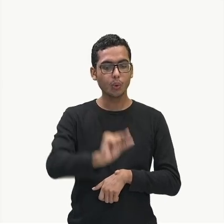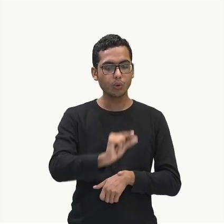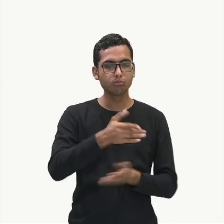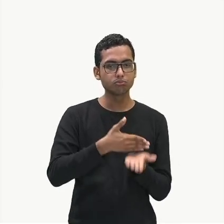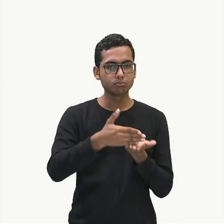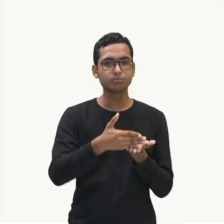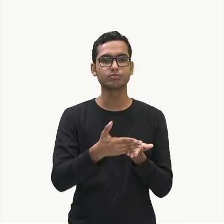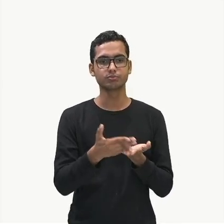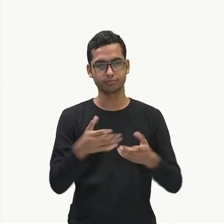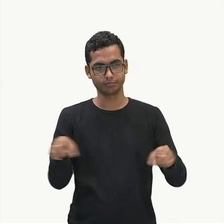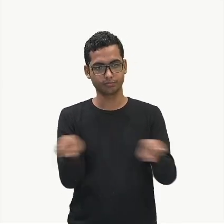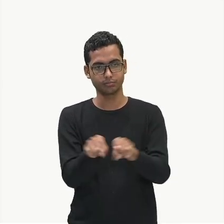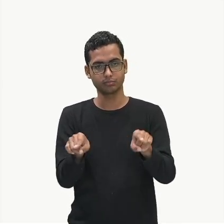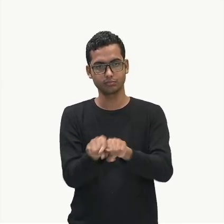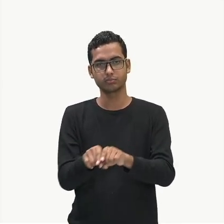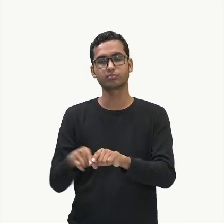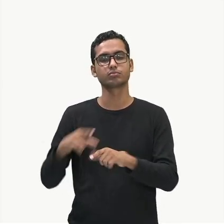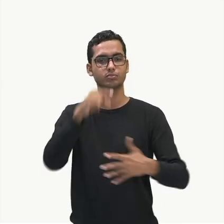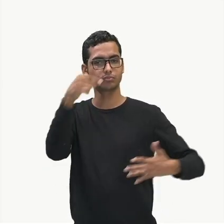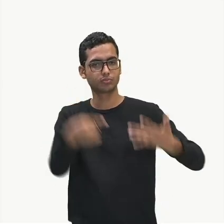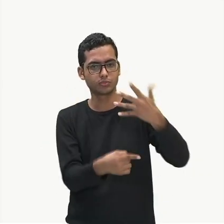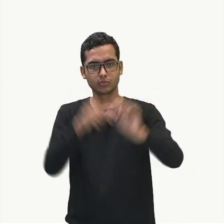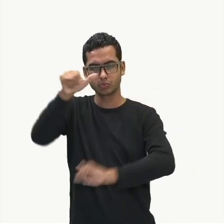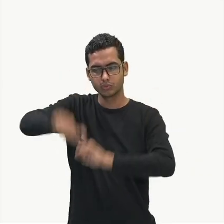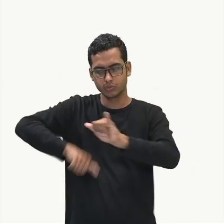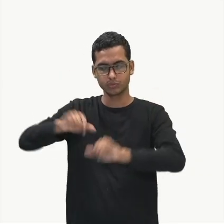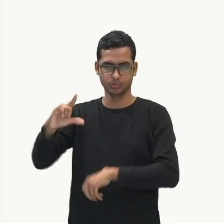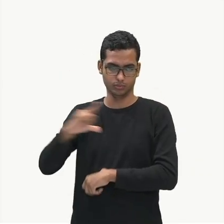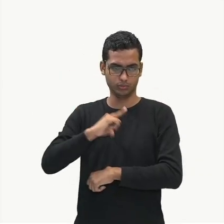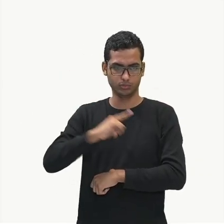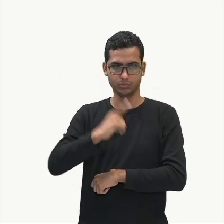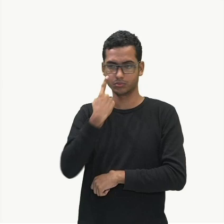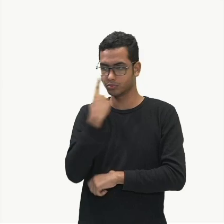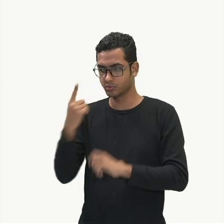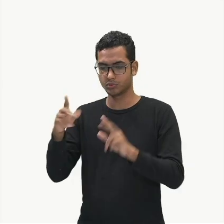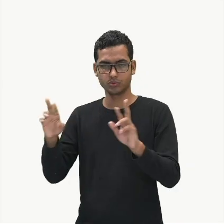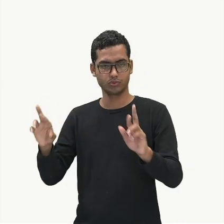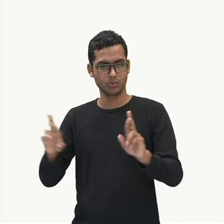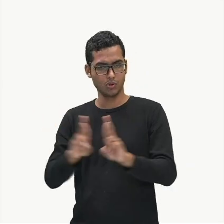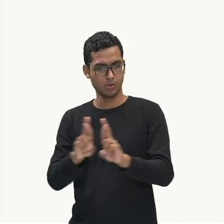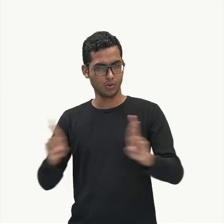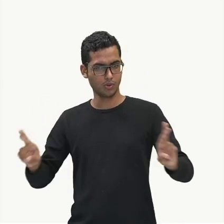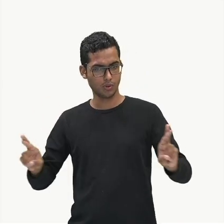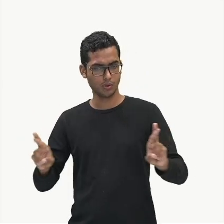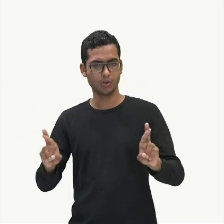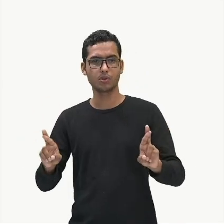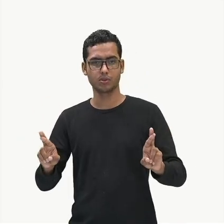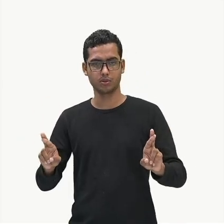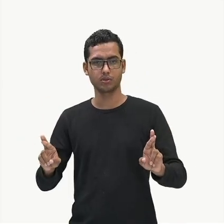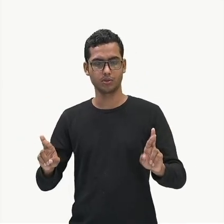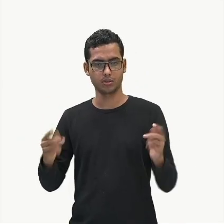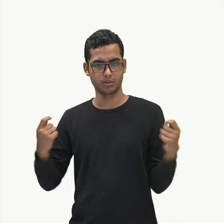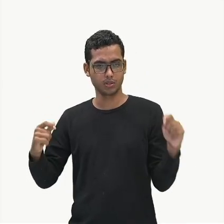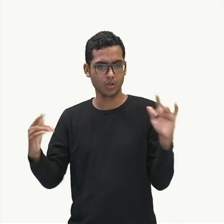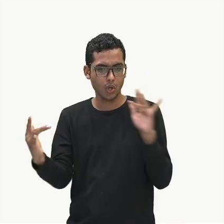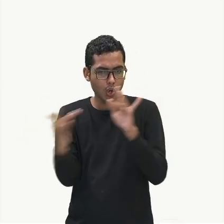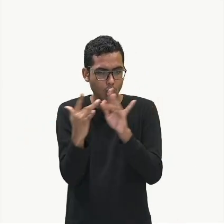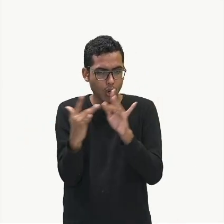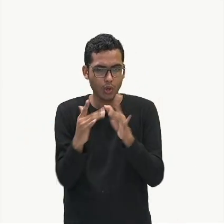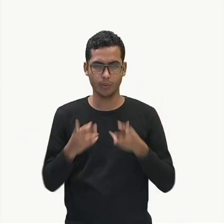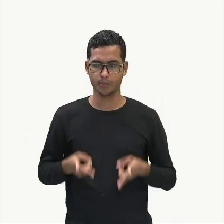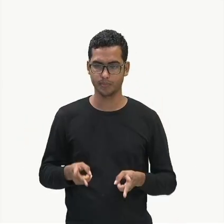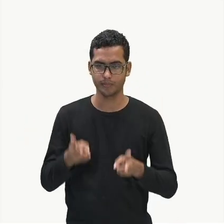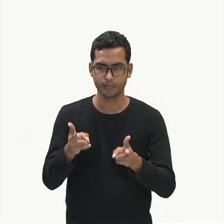químicas ocorram. Os reagentes devem entrar em contato.